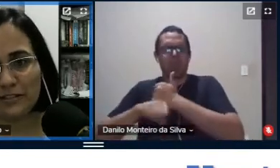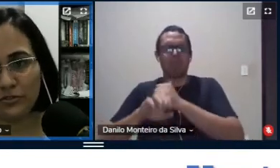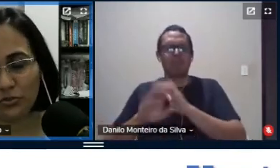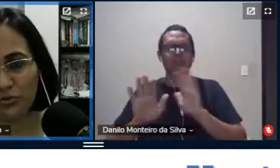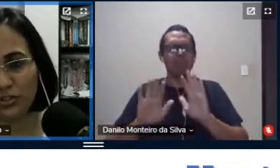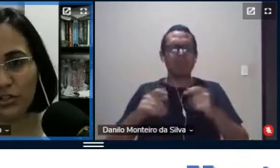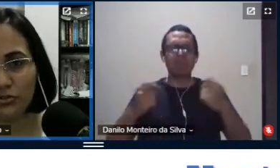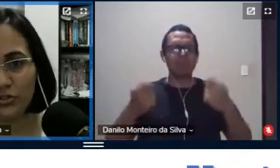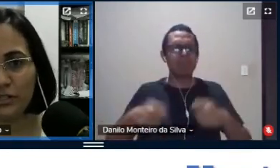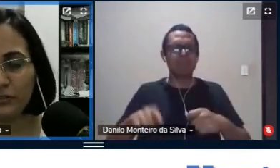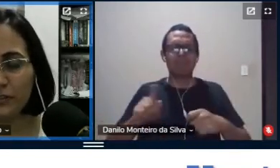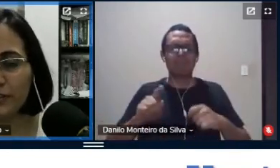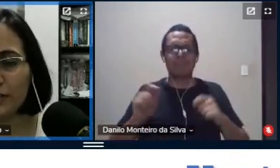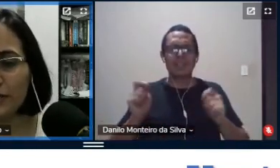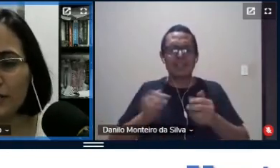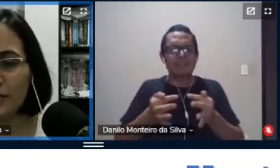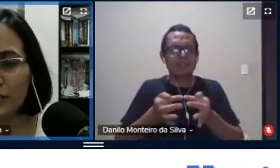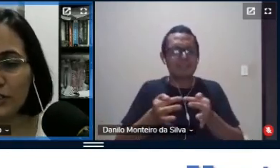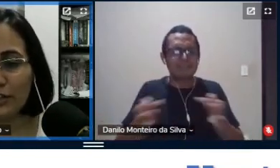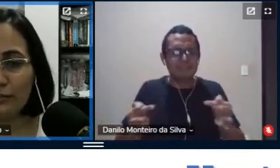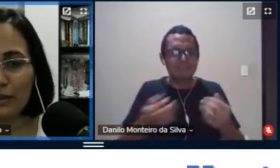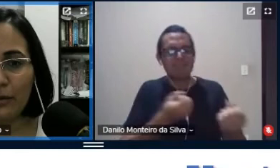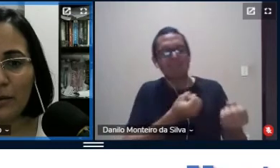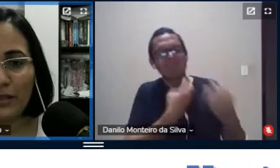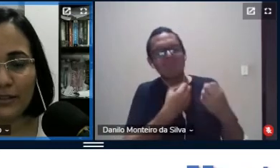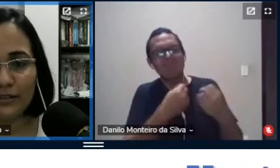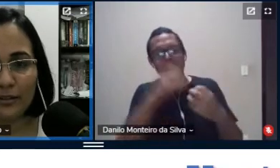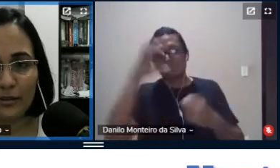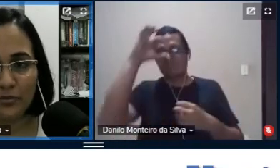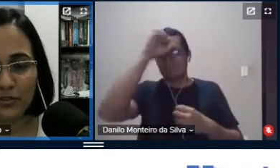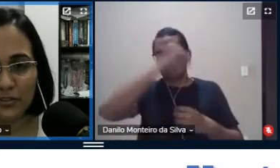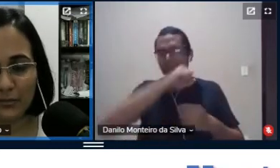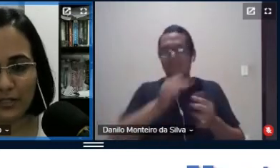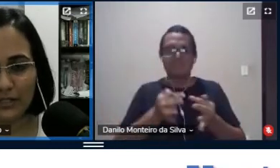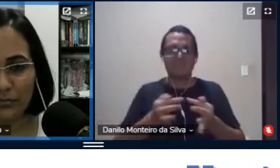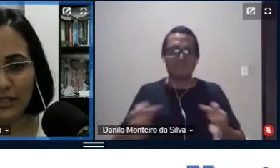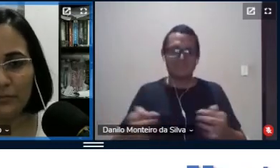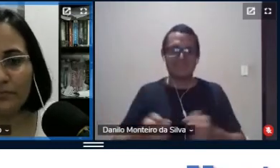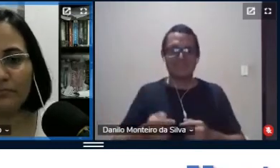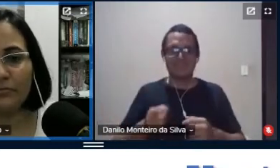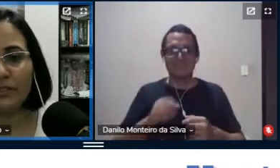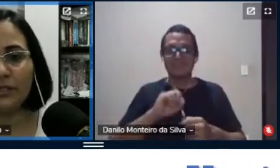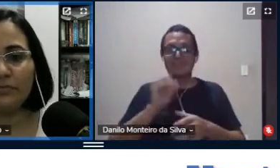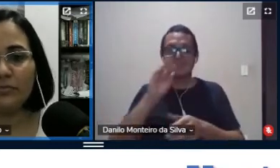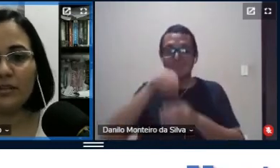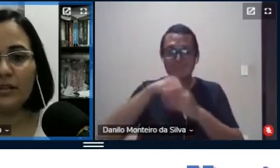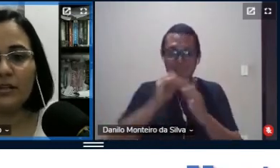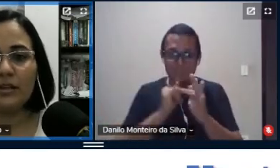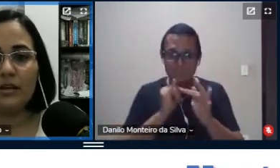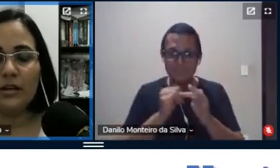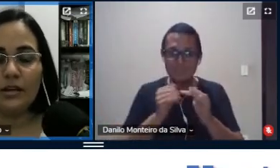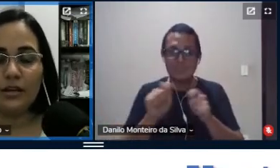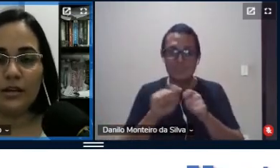gente vai fazer no instituto, se a gente conseguir fazer, já é uma habilitação aí para vocês trabalharem bem, tá?